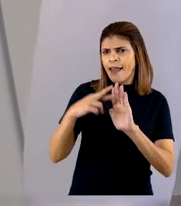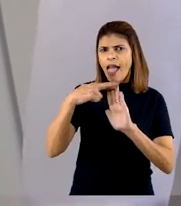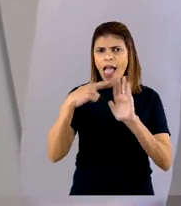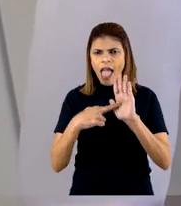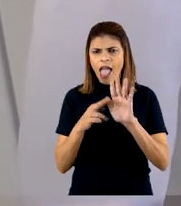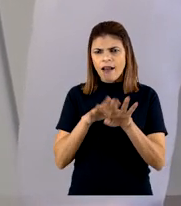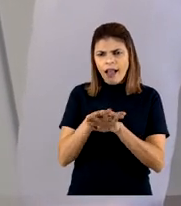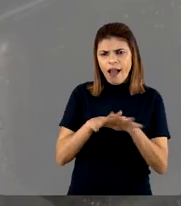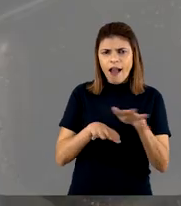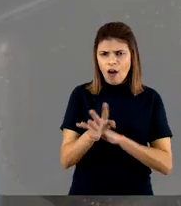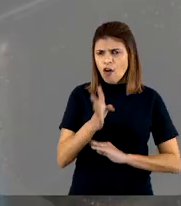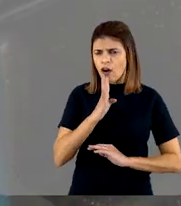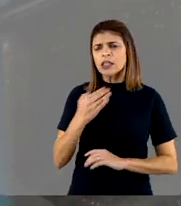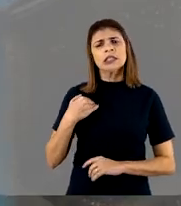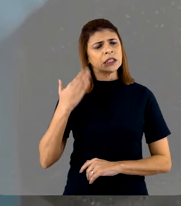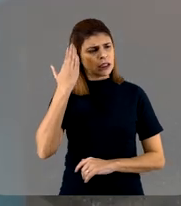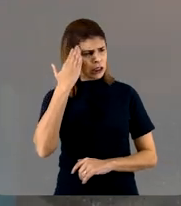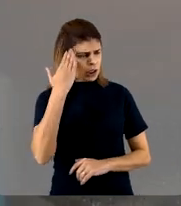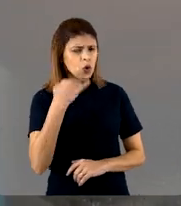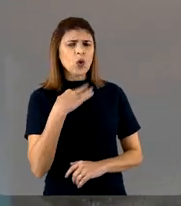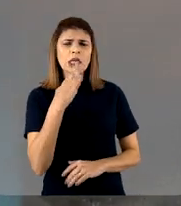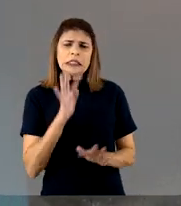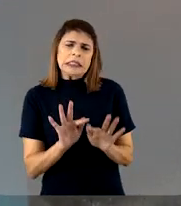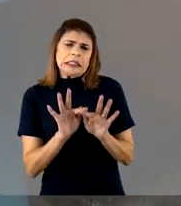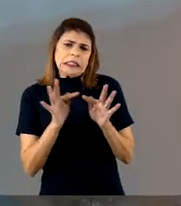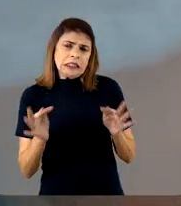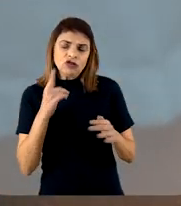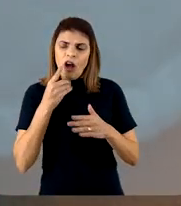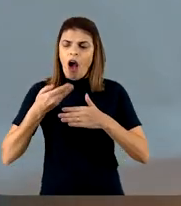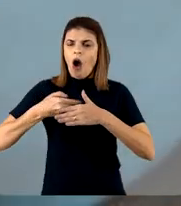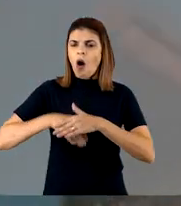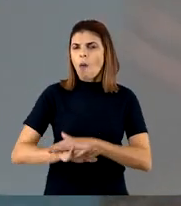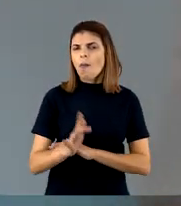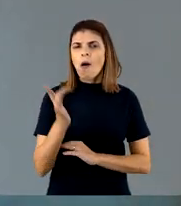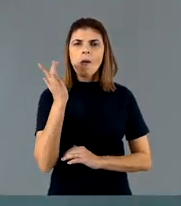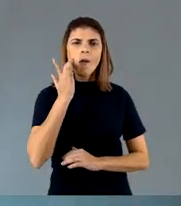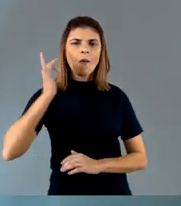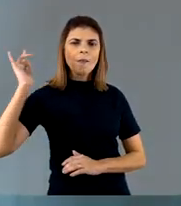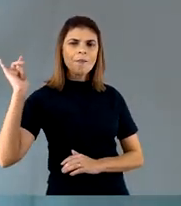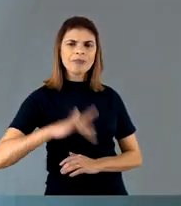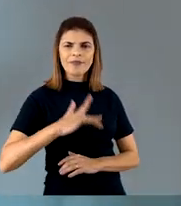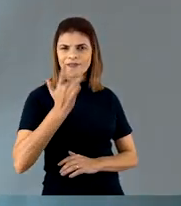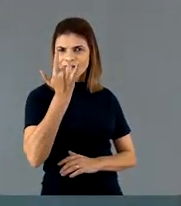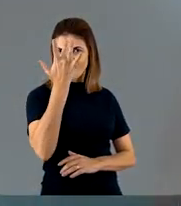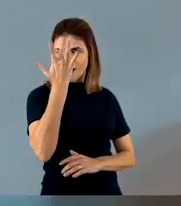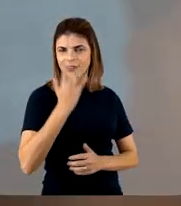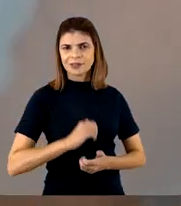todos os movimentos? Conheço, sim. Na verdade é bem simples, depois que você se acostuma fica fácil.